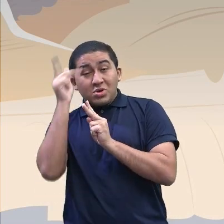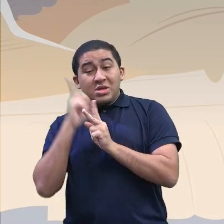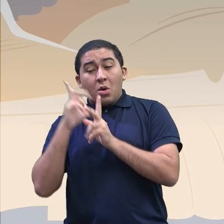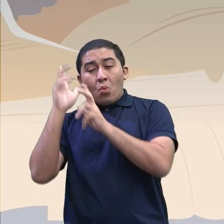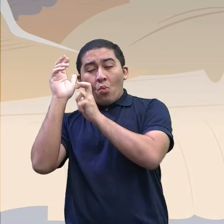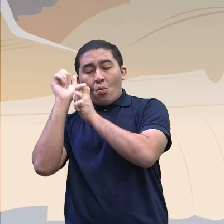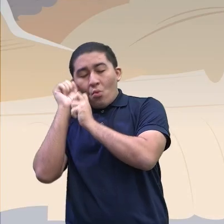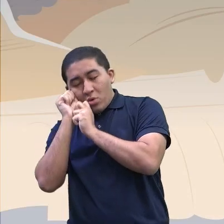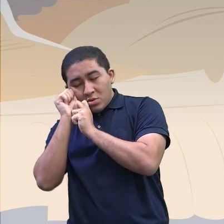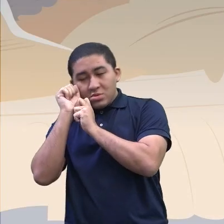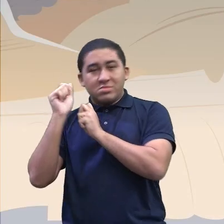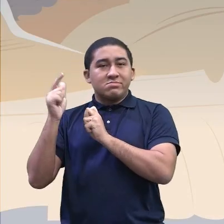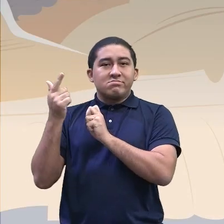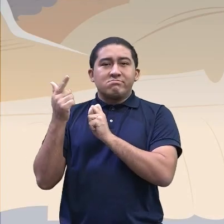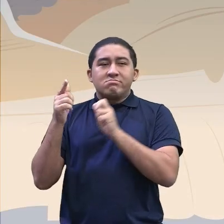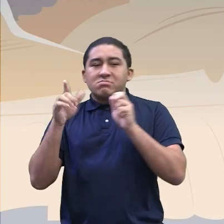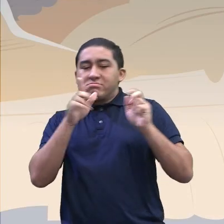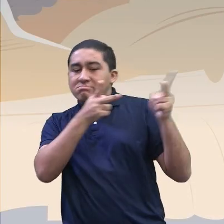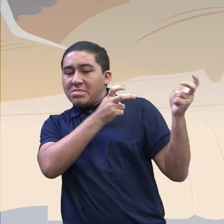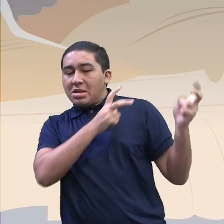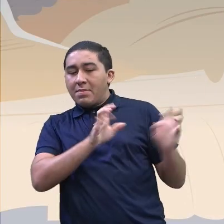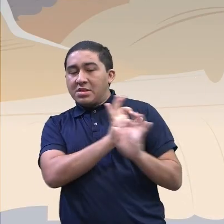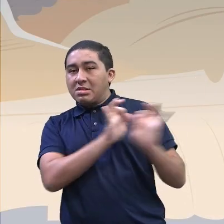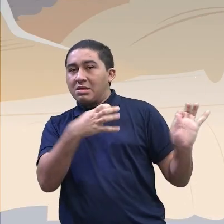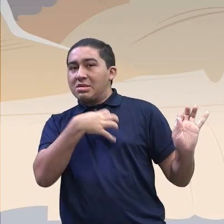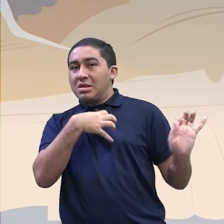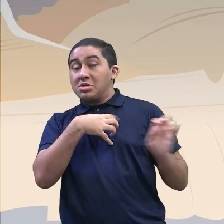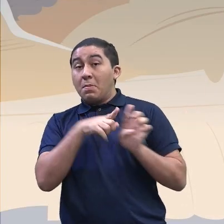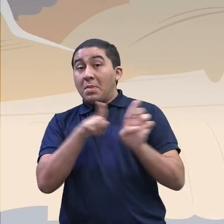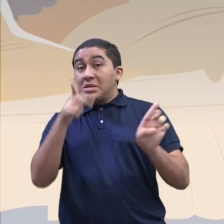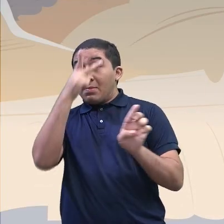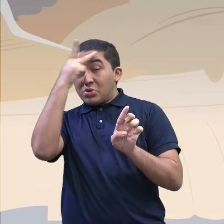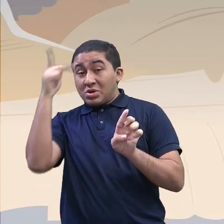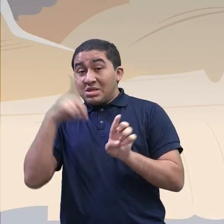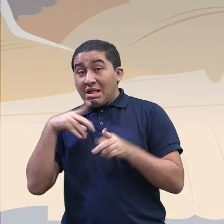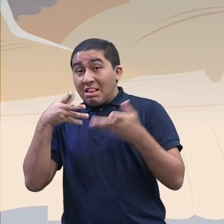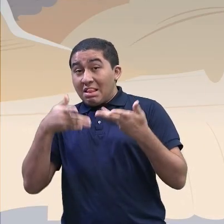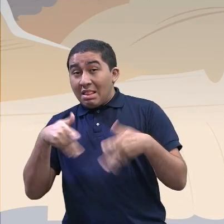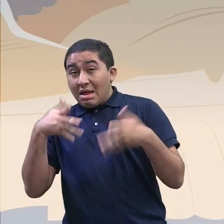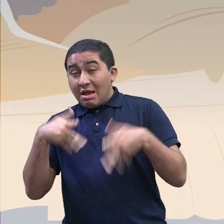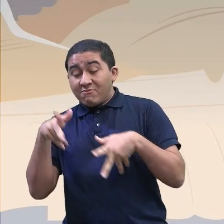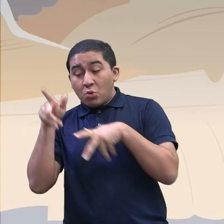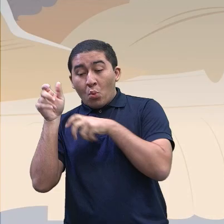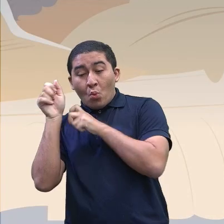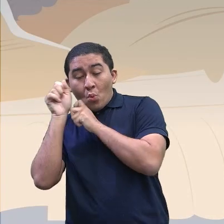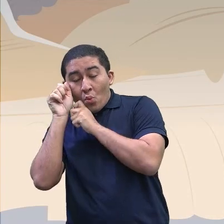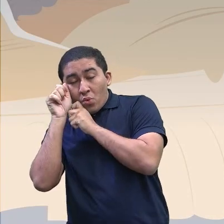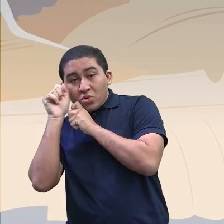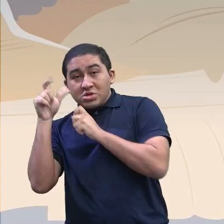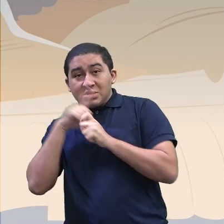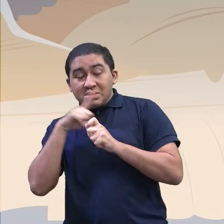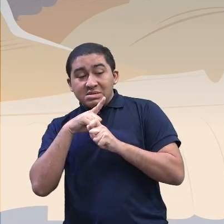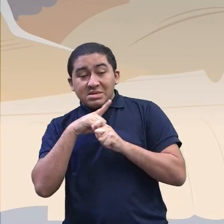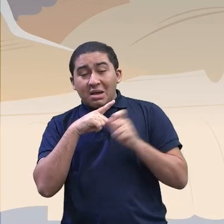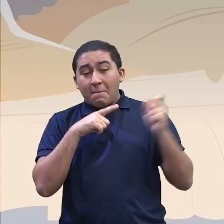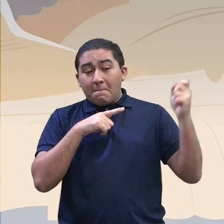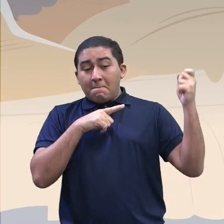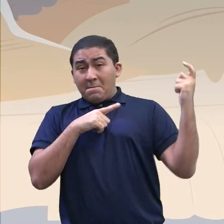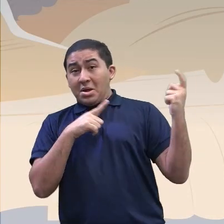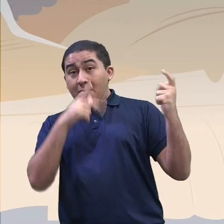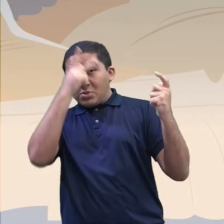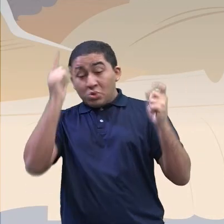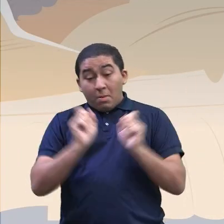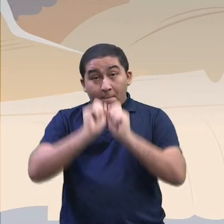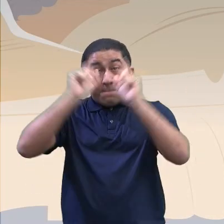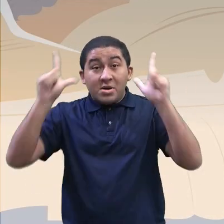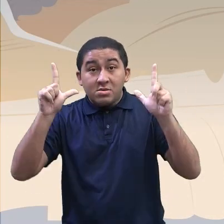iria ouvir, né? Mas as pessoas que têm um sono mais leve, qualquer barulho a pessoa acorda. E